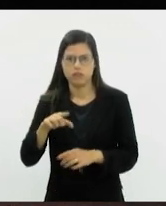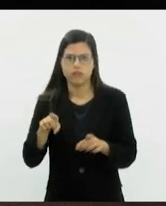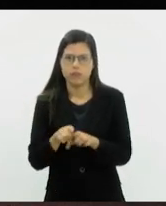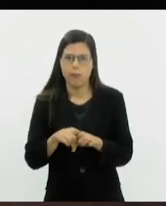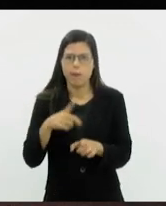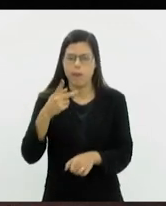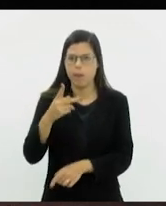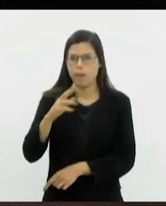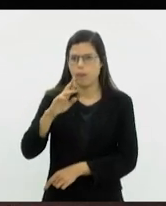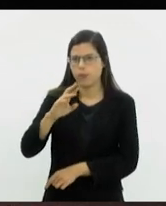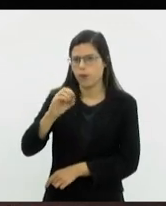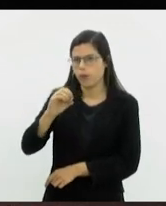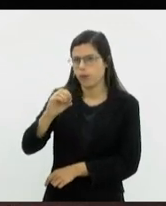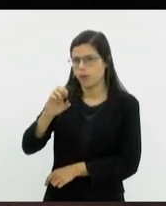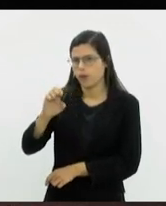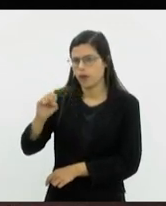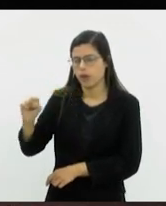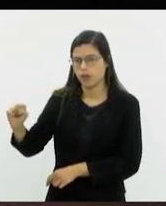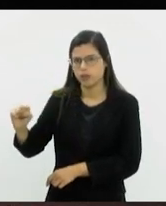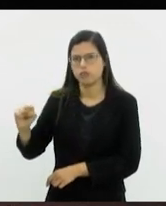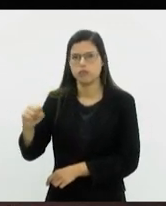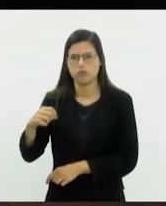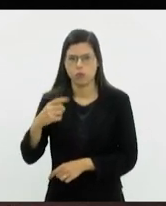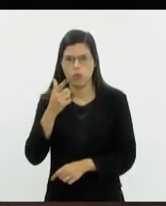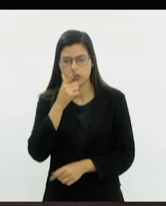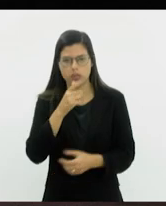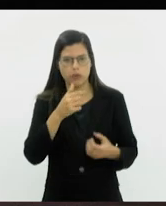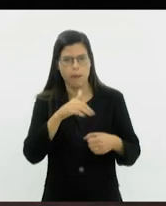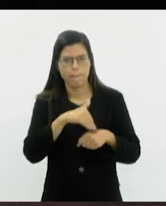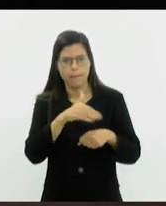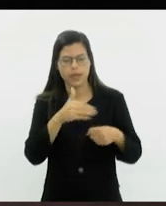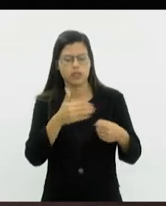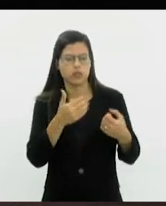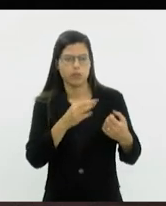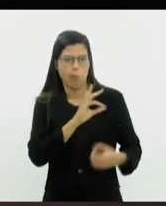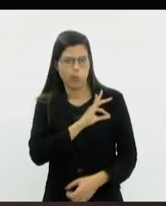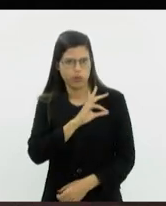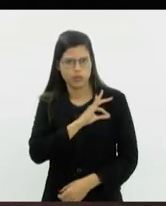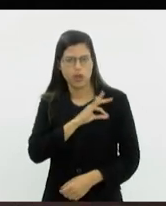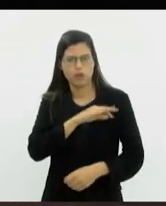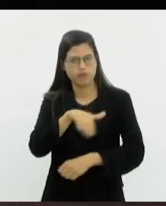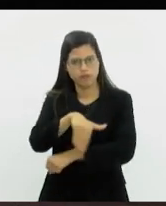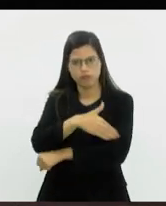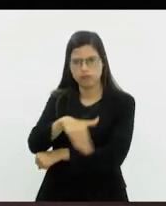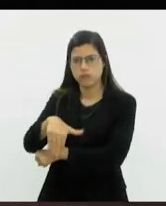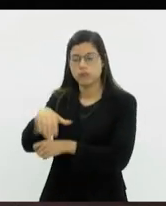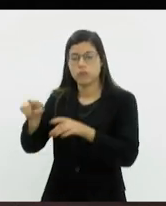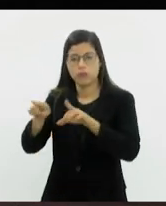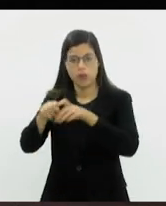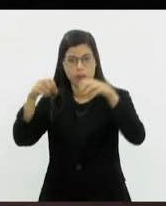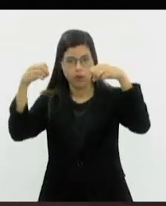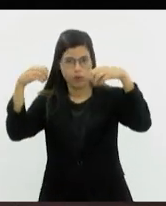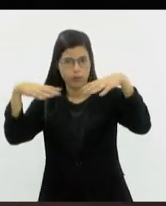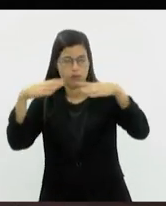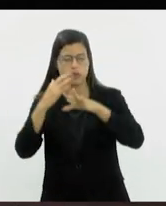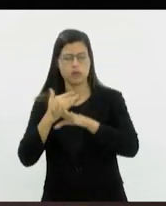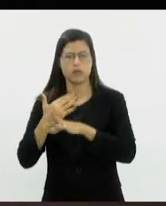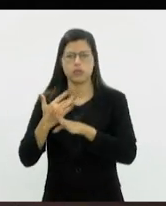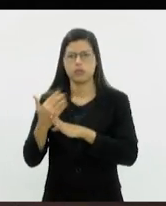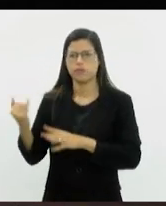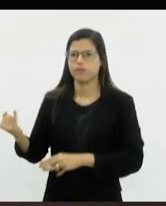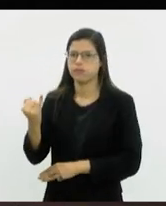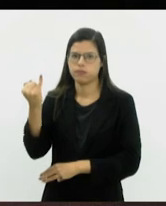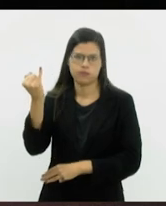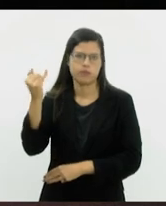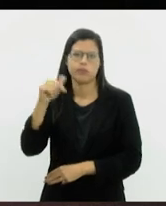mais policiamento na rua. É, a questão da iluminação pública da cidade também é de fundamental importância para esse processo de